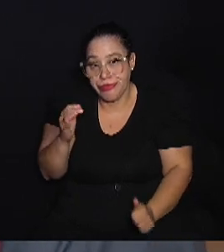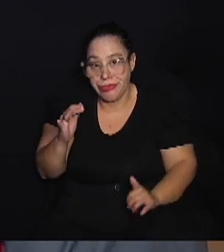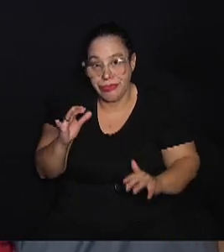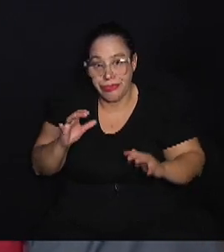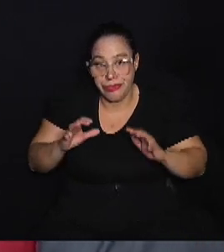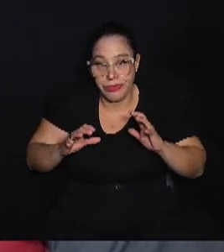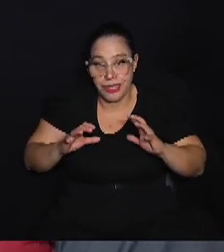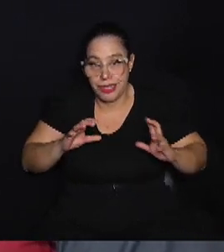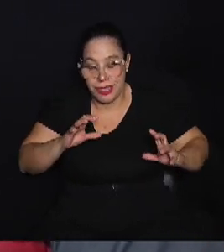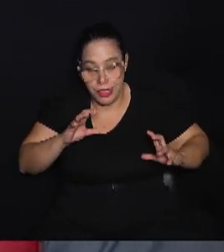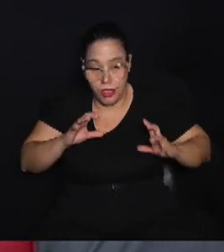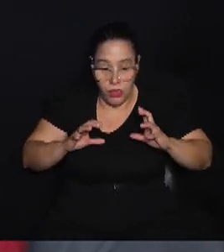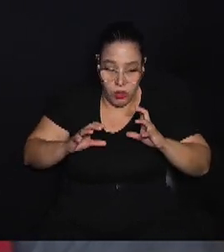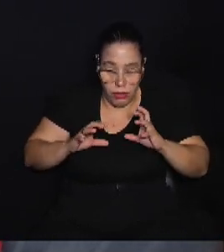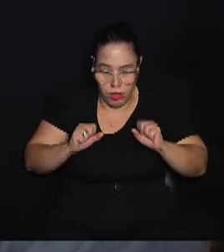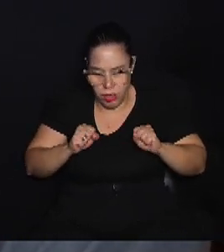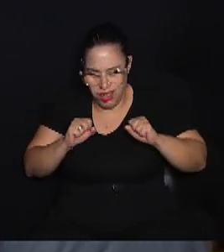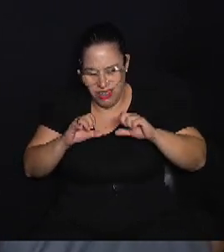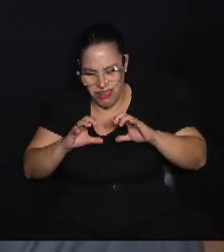bola cônica.